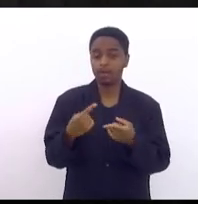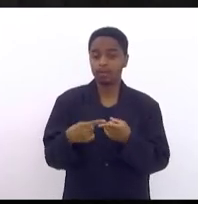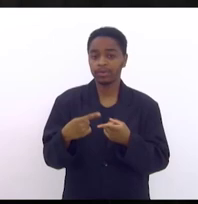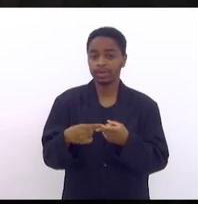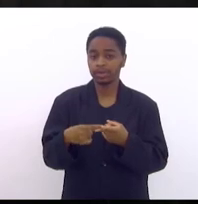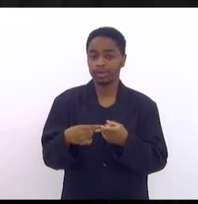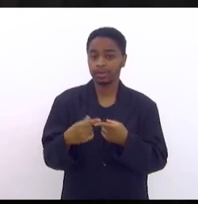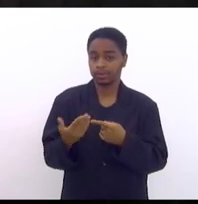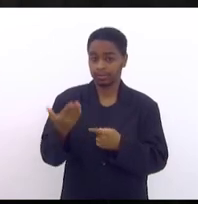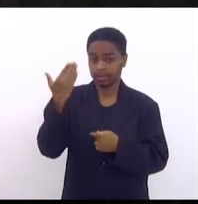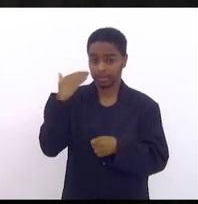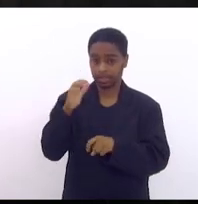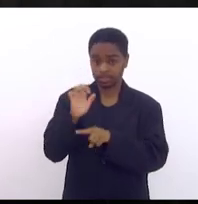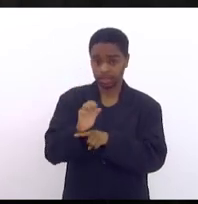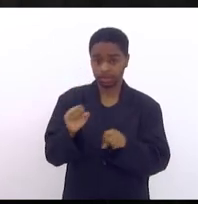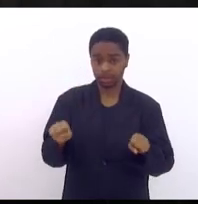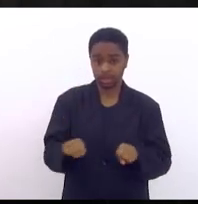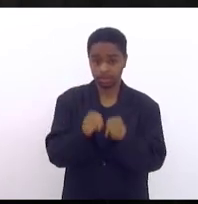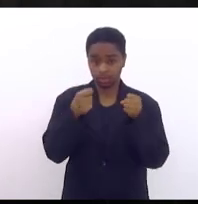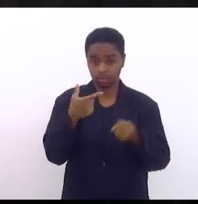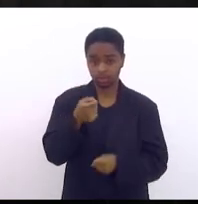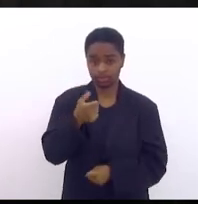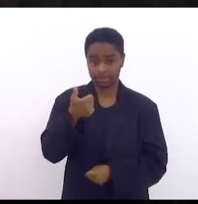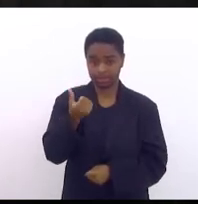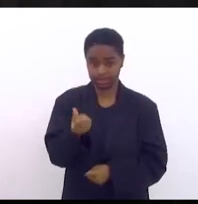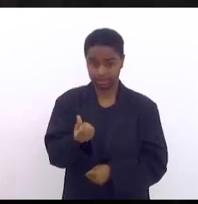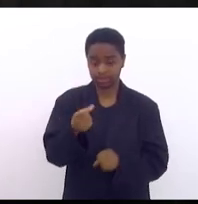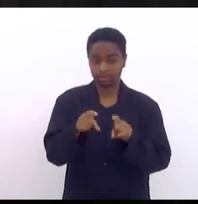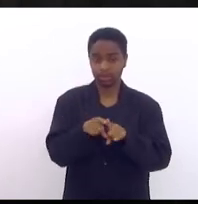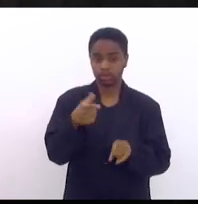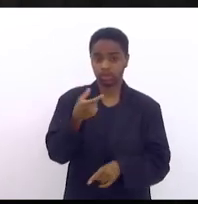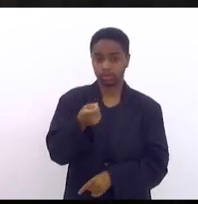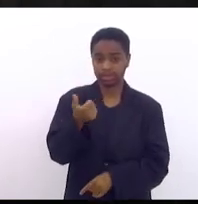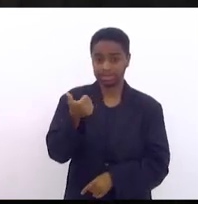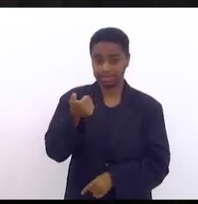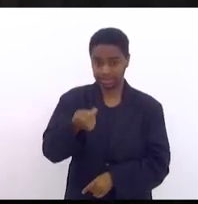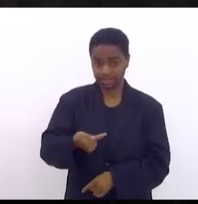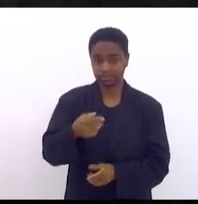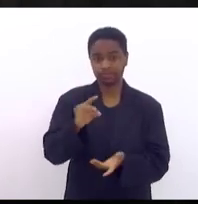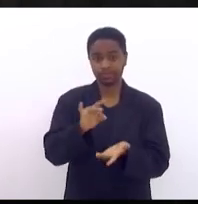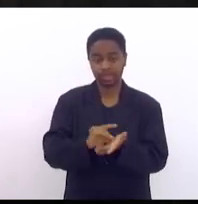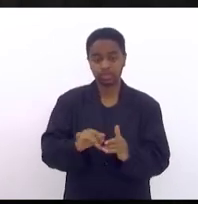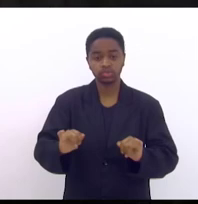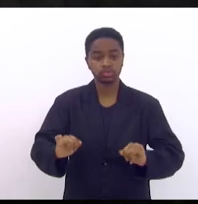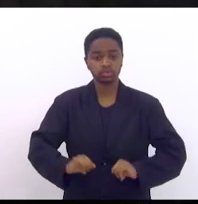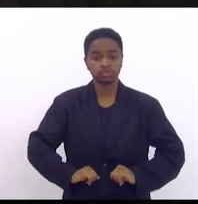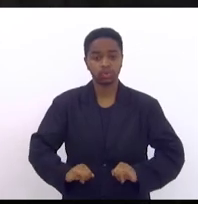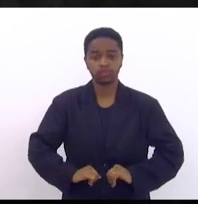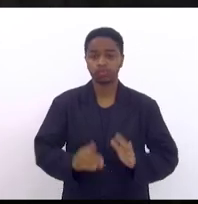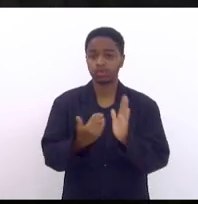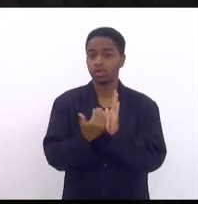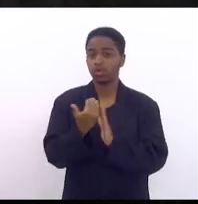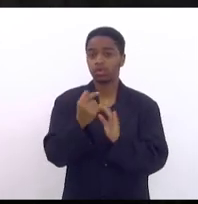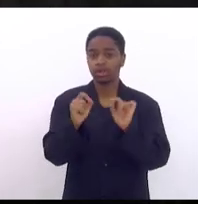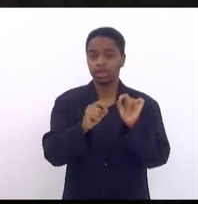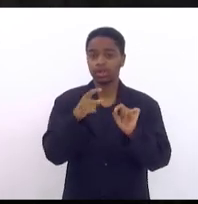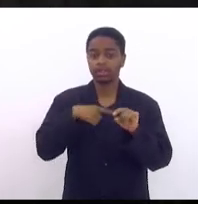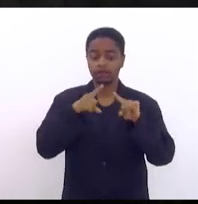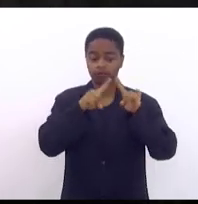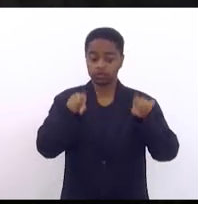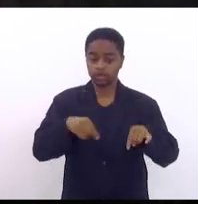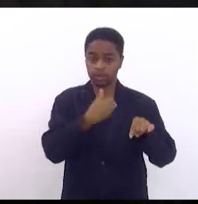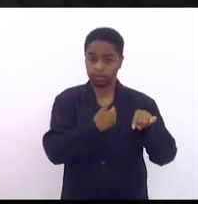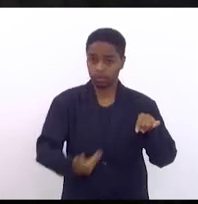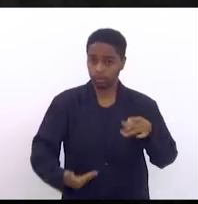Estado quebrou em 16, 17, quem mais padeceu, além dos funcionários públicos que não